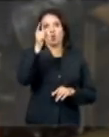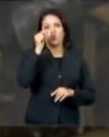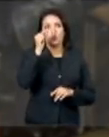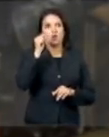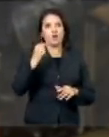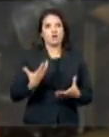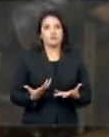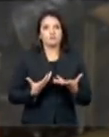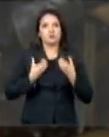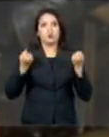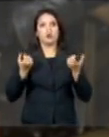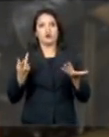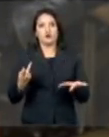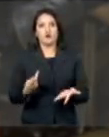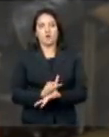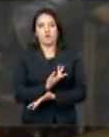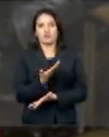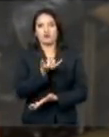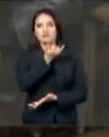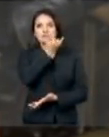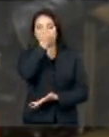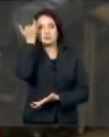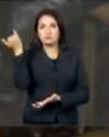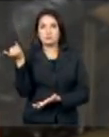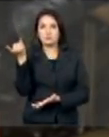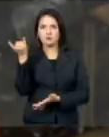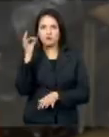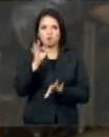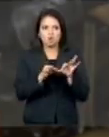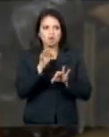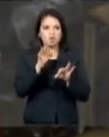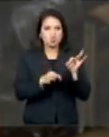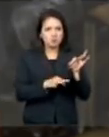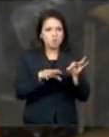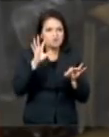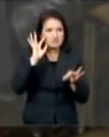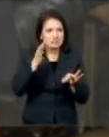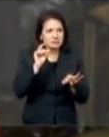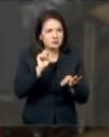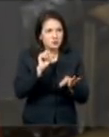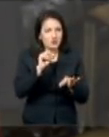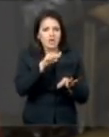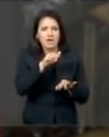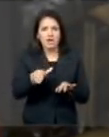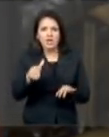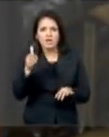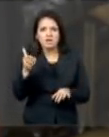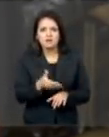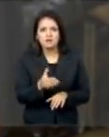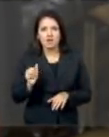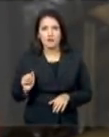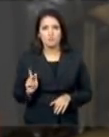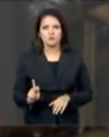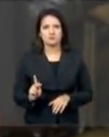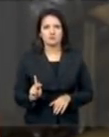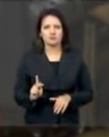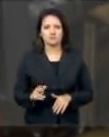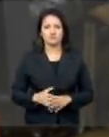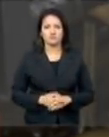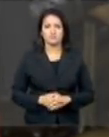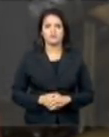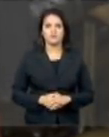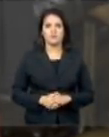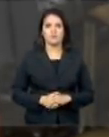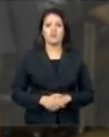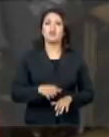surpreendido pela decisão do tribunal de contas de que aquele ato que foi aperfeiçoado no seu órgão